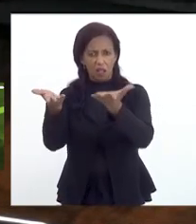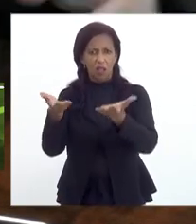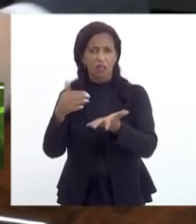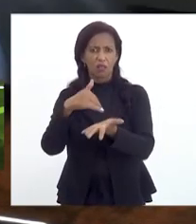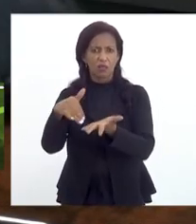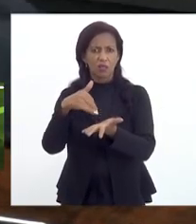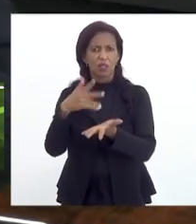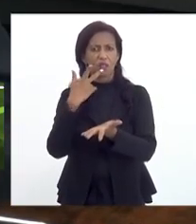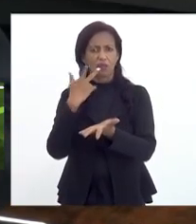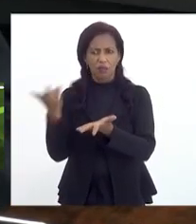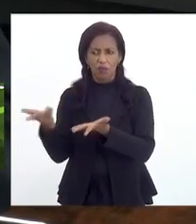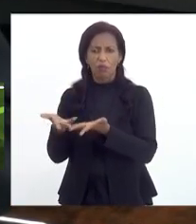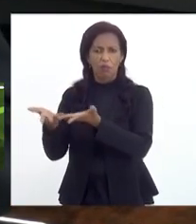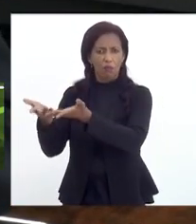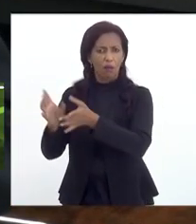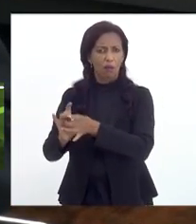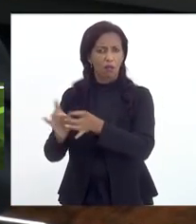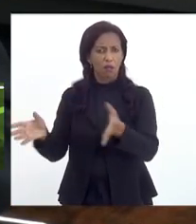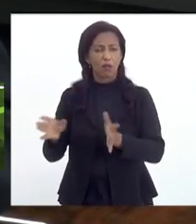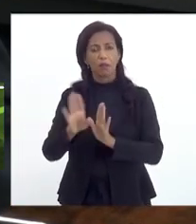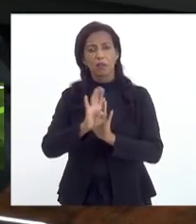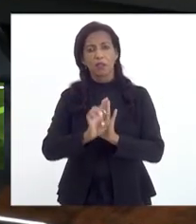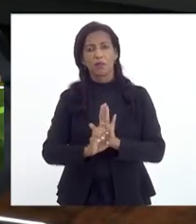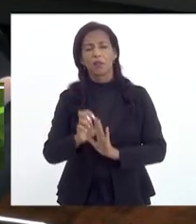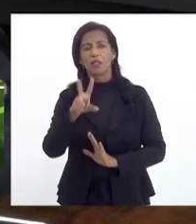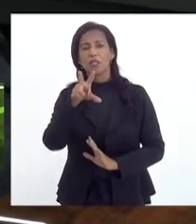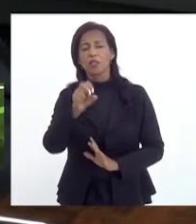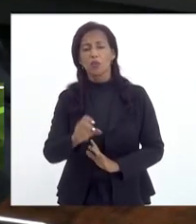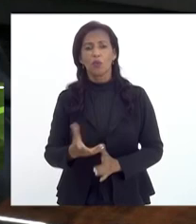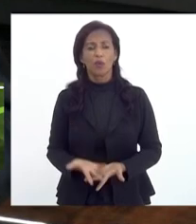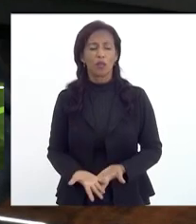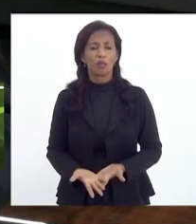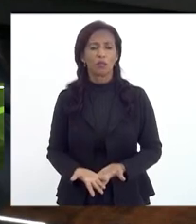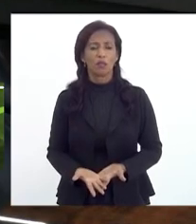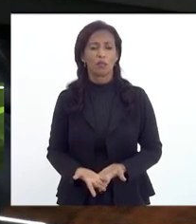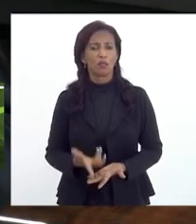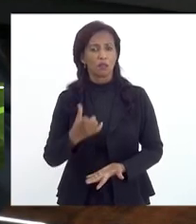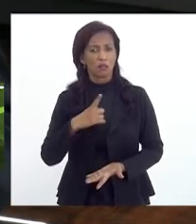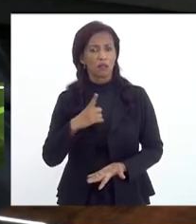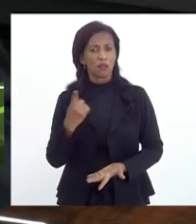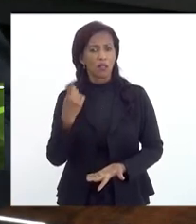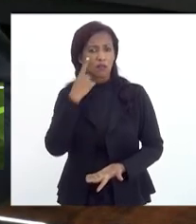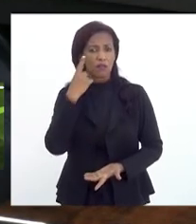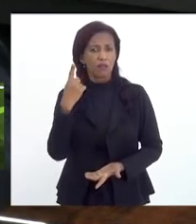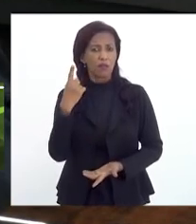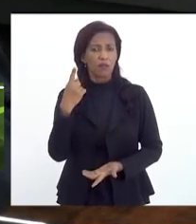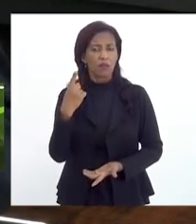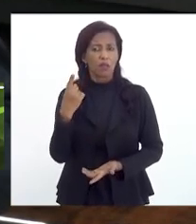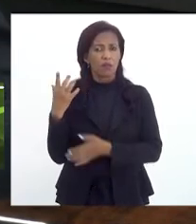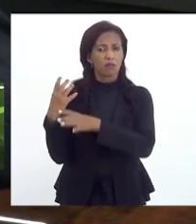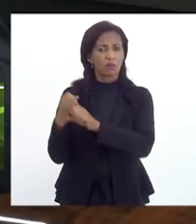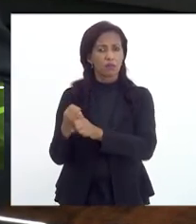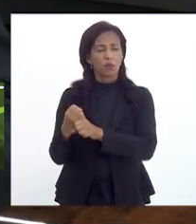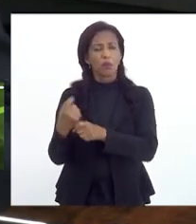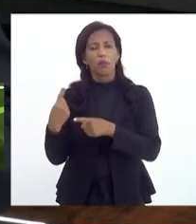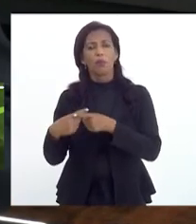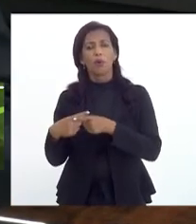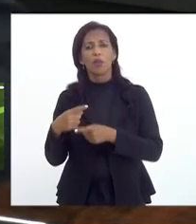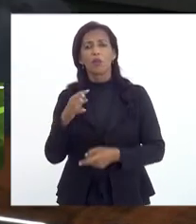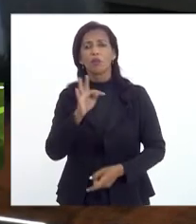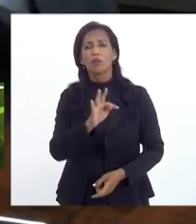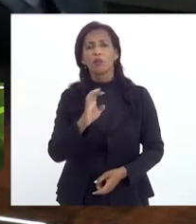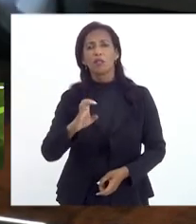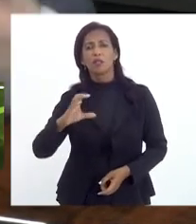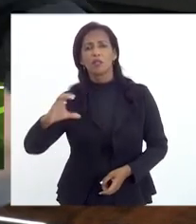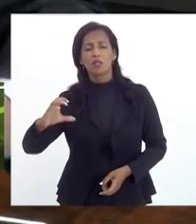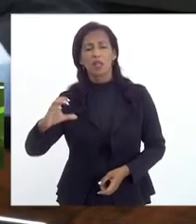Da dívida Mas eu acho Importante A emenda Número 50 Nós temos Um acordo De contas No Estado Temos especialistas Por que não O Tribunal De contas